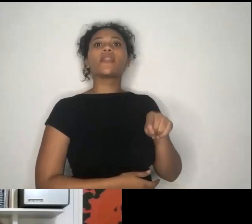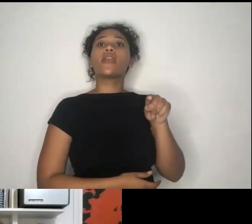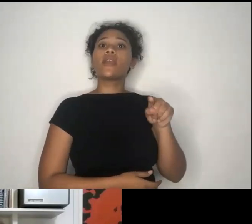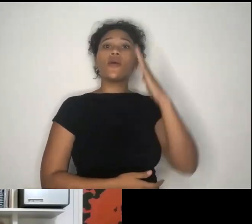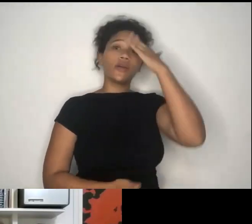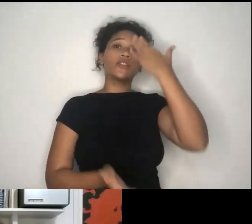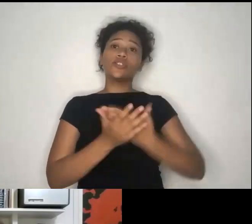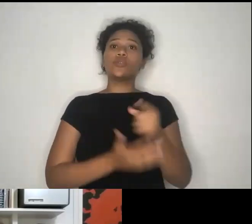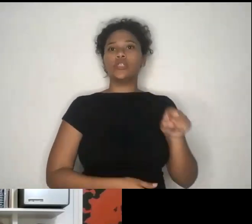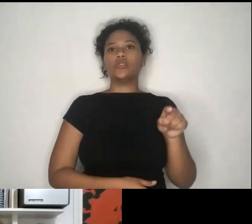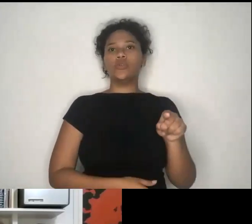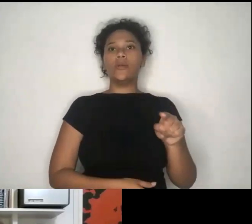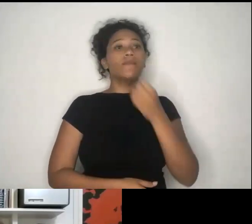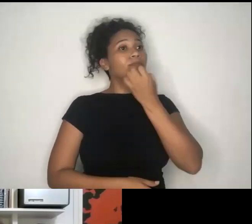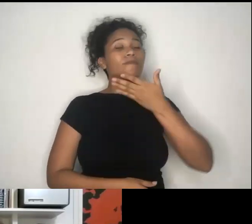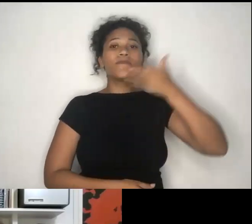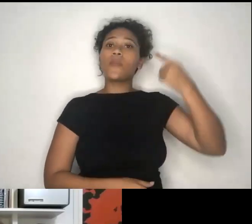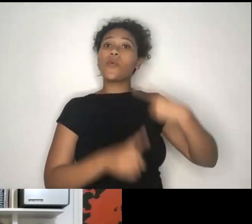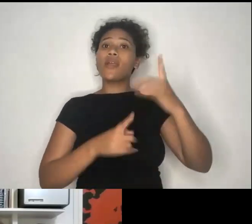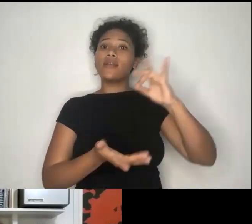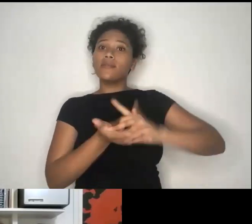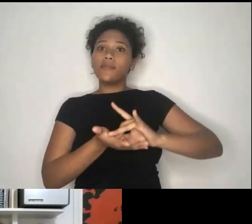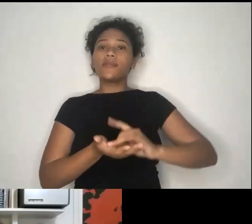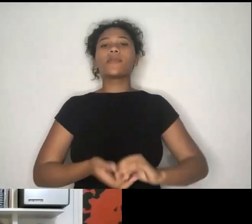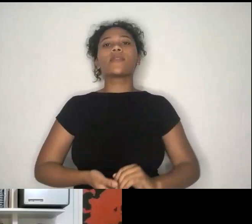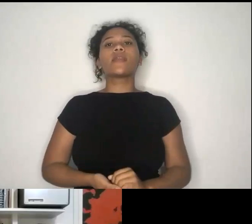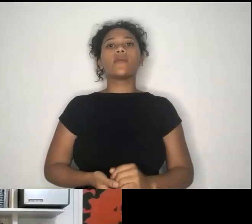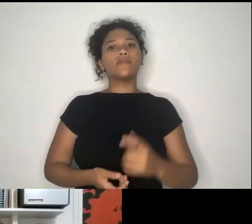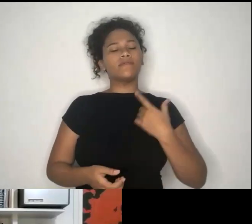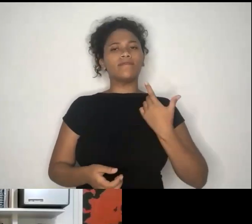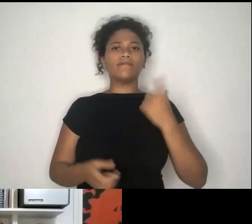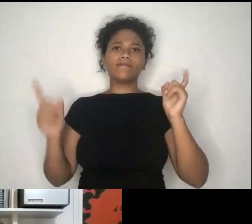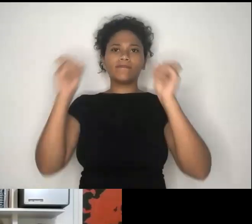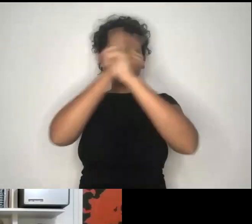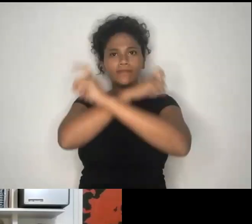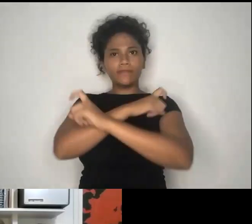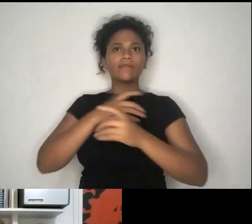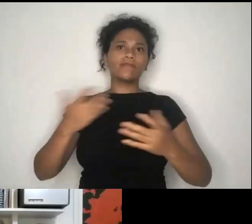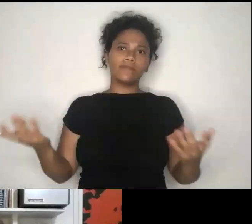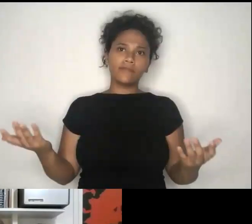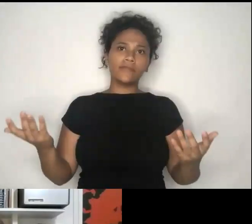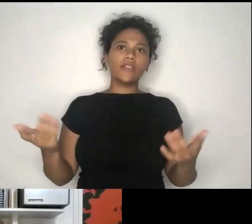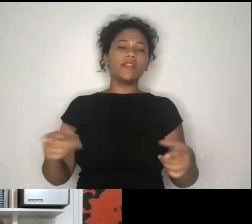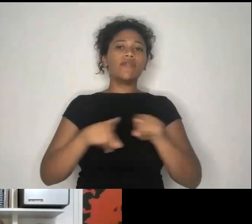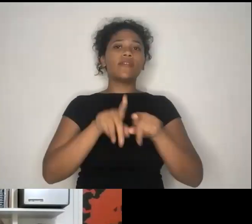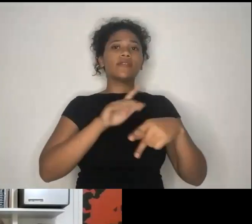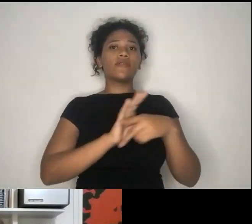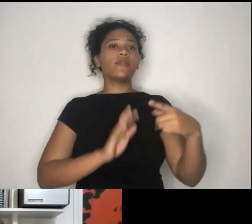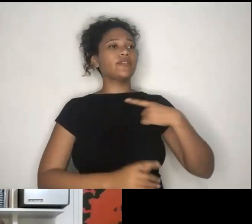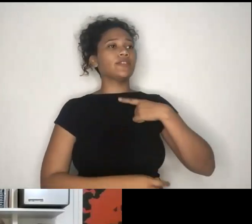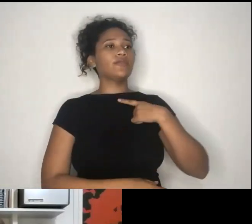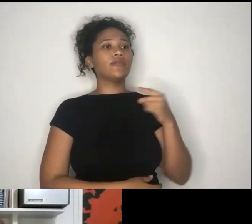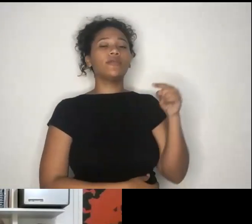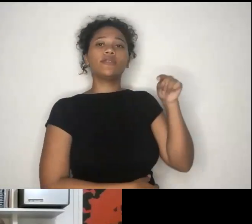nisso porque nossa realidade é muito dura eu eu vou falar para vocês assim a arte me salvou